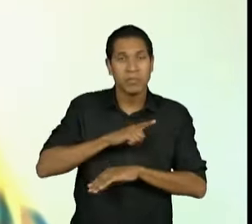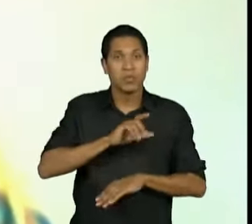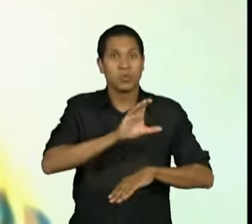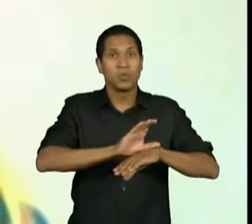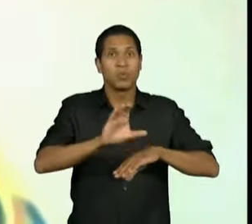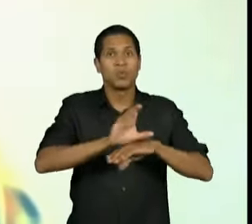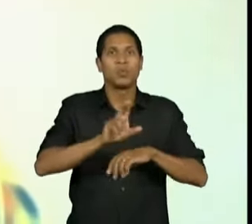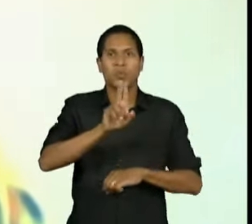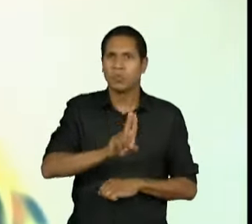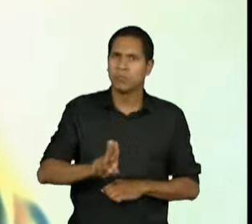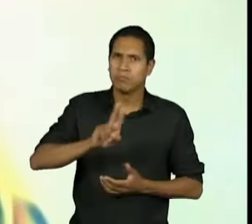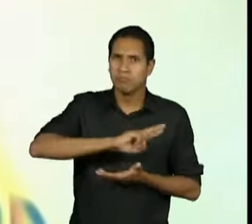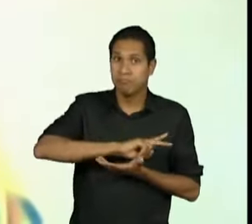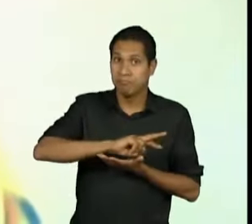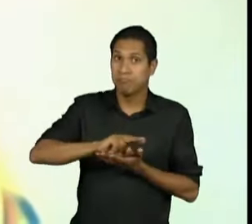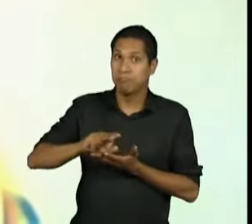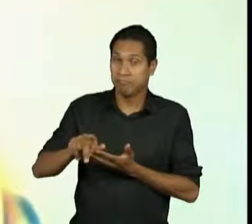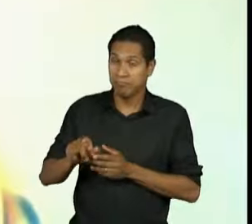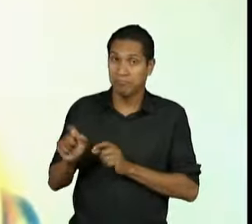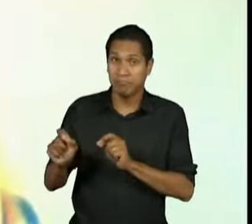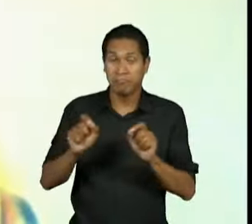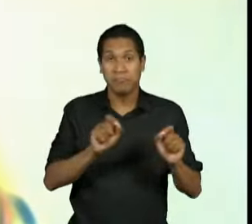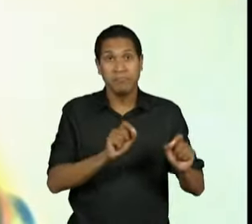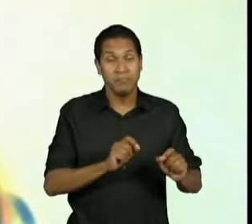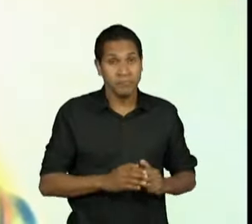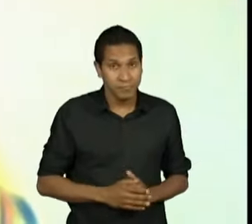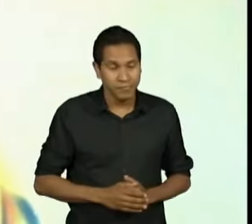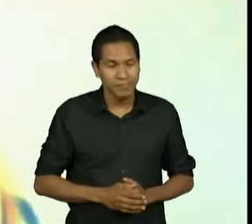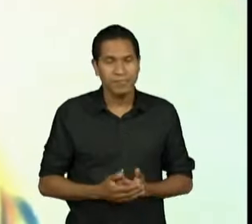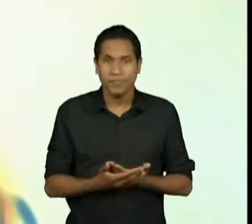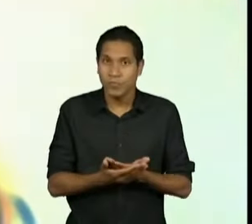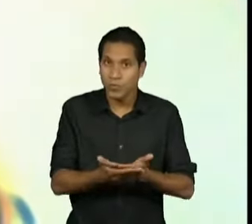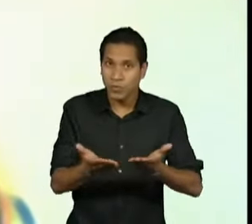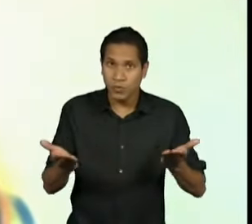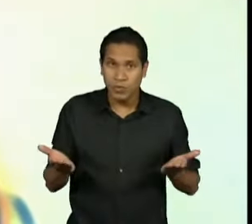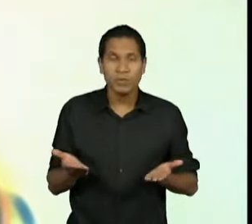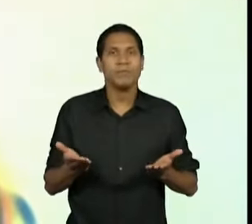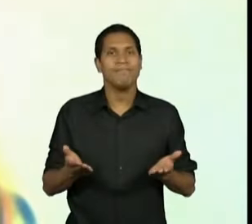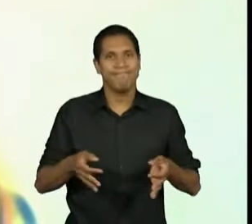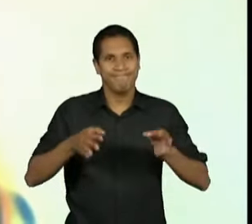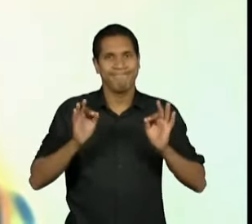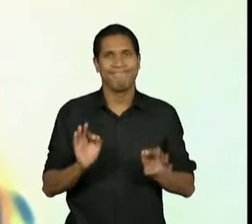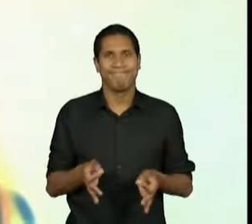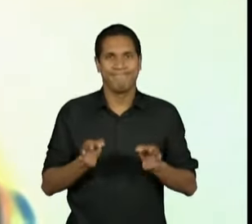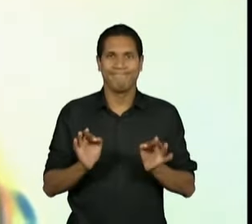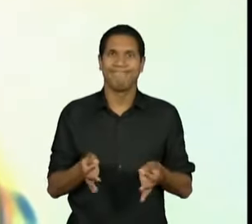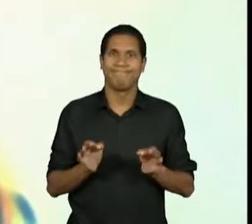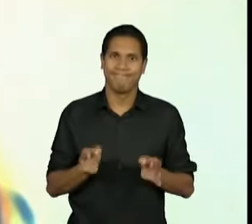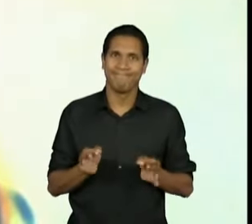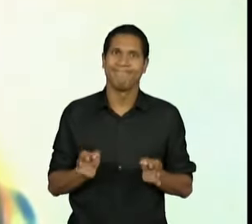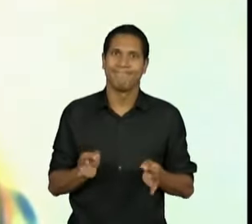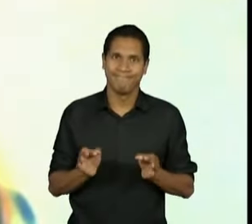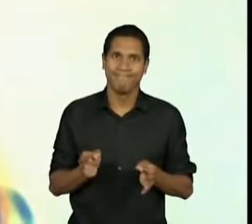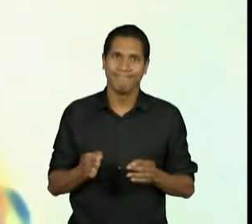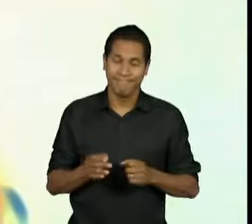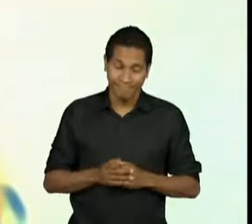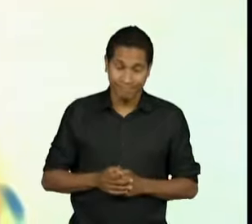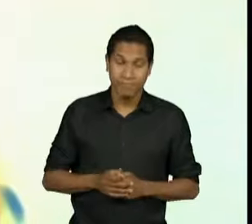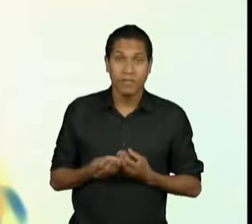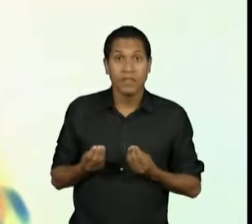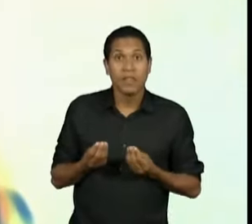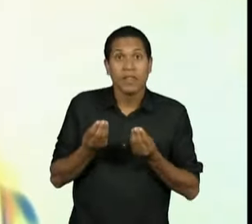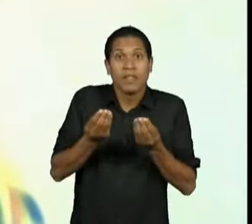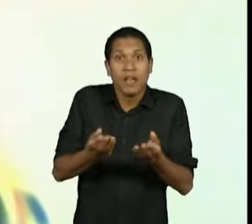cursos universitários, isso tudo, sem sombra de dúvida, cria,